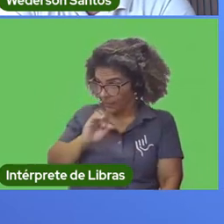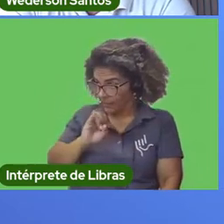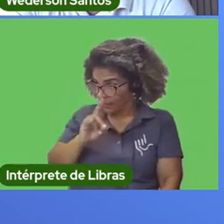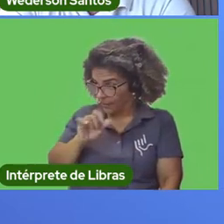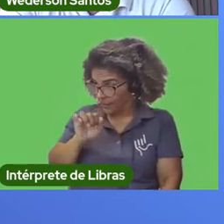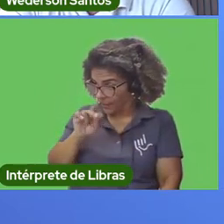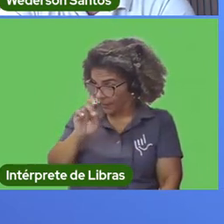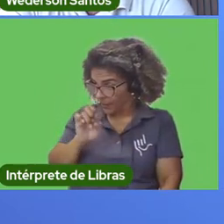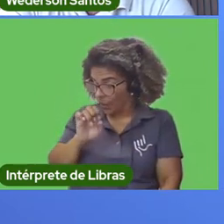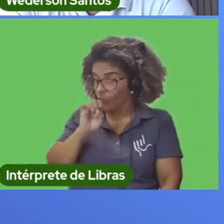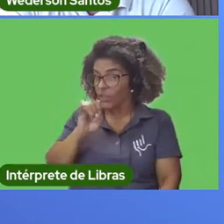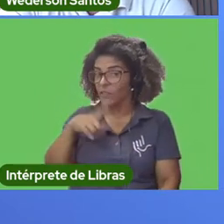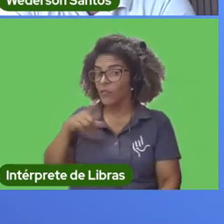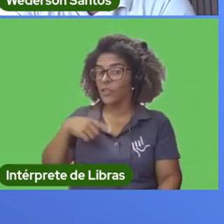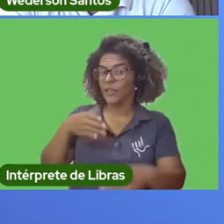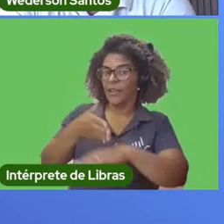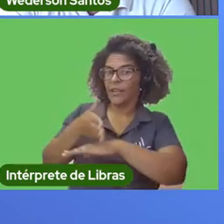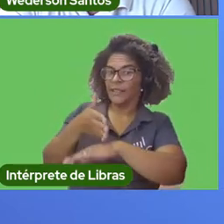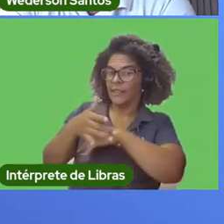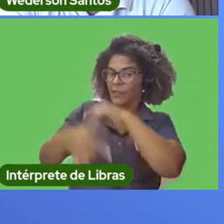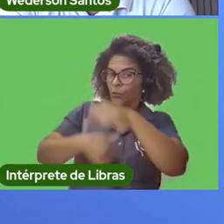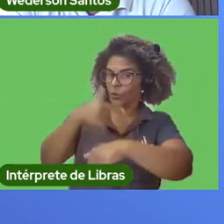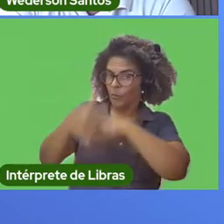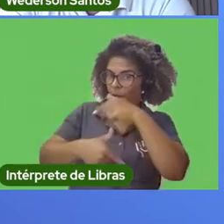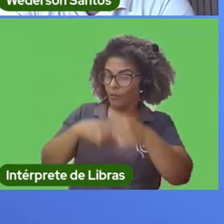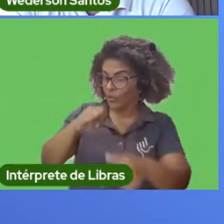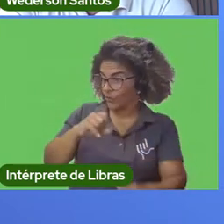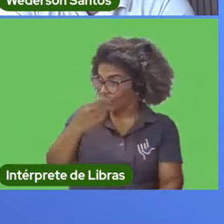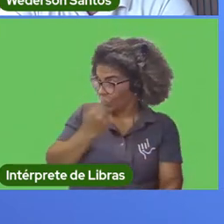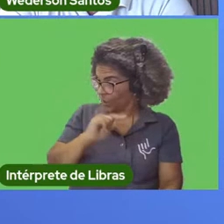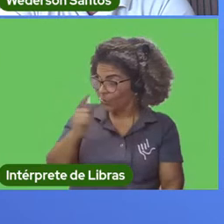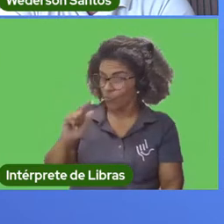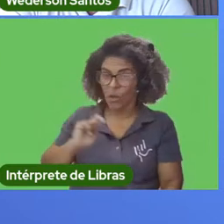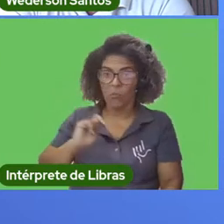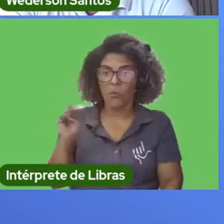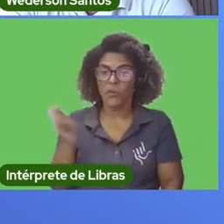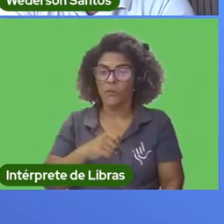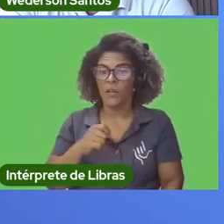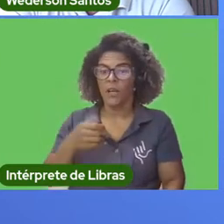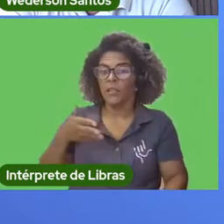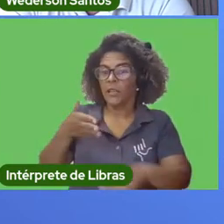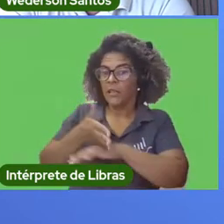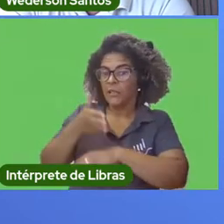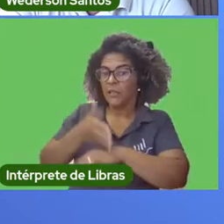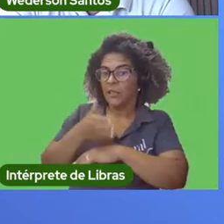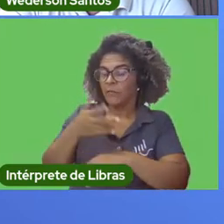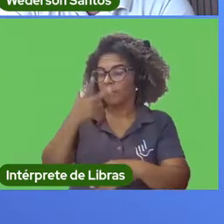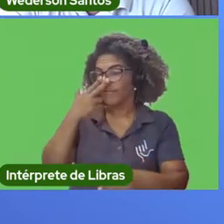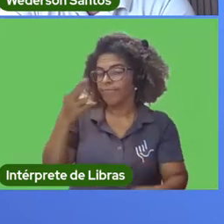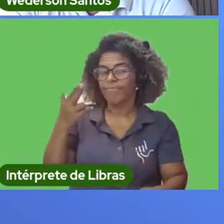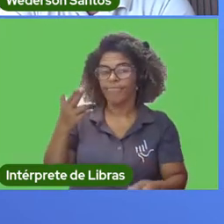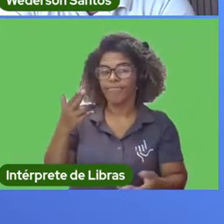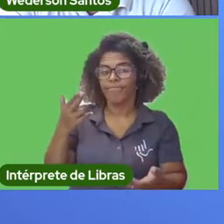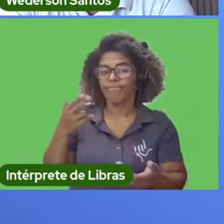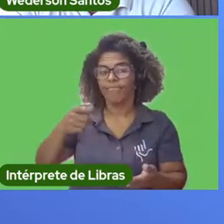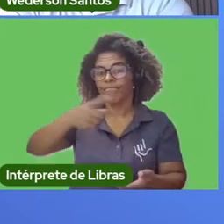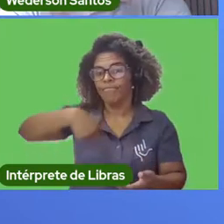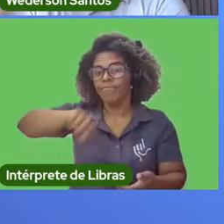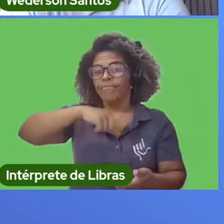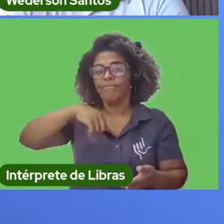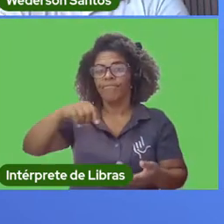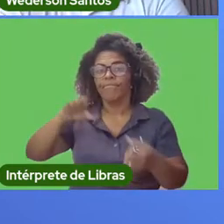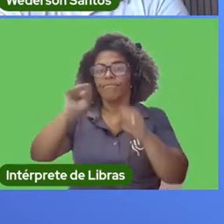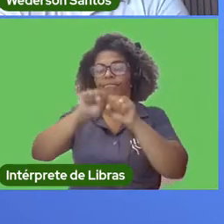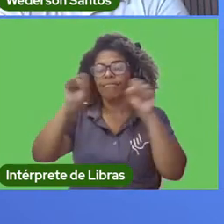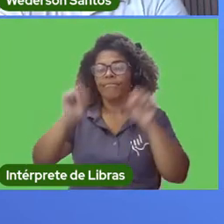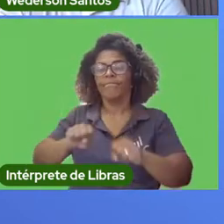acesso ao trabalho, né? Se você não tem acesso a um trabalho, sobretudo um trabalho formal, você, sobretudo para boa